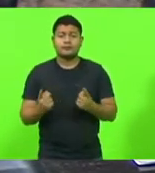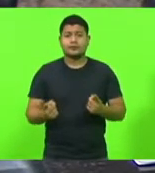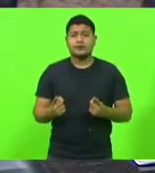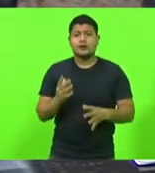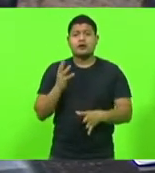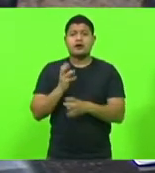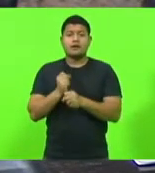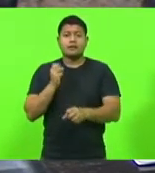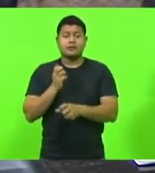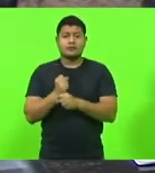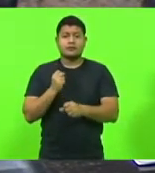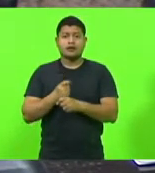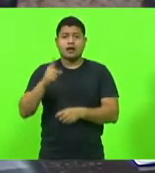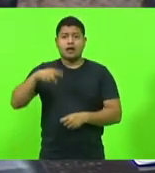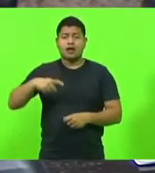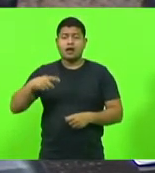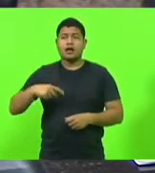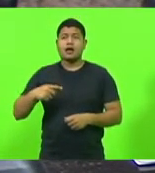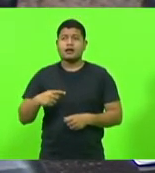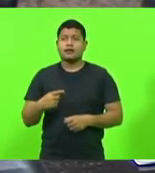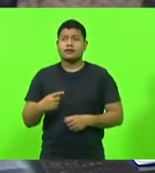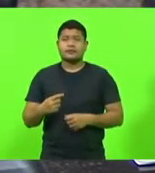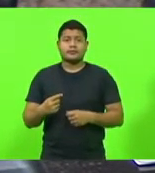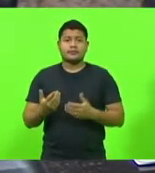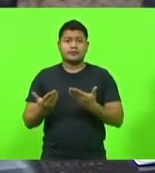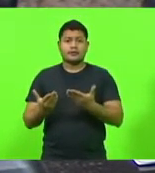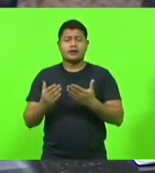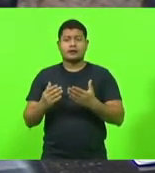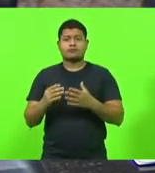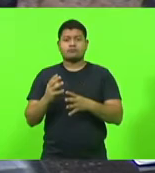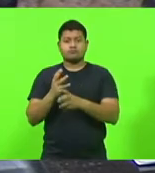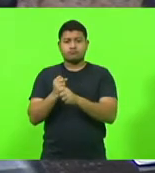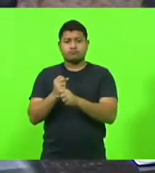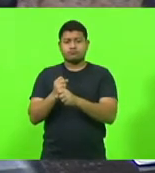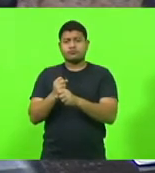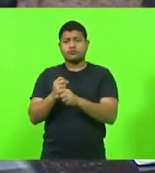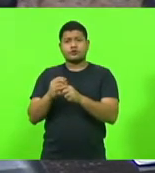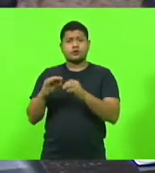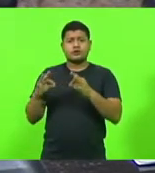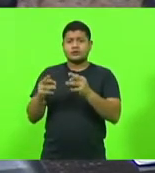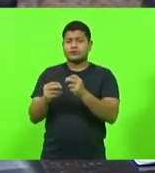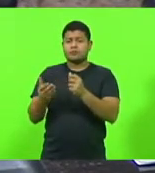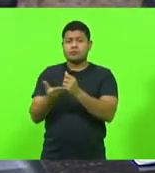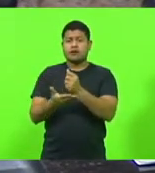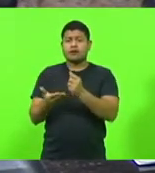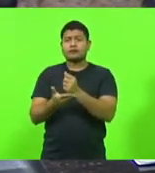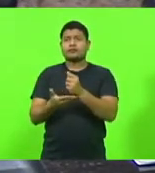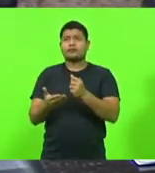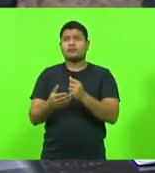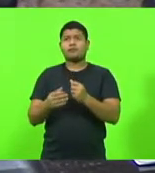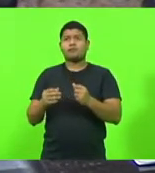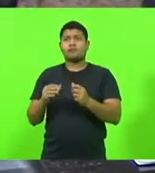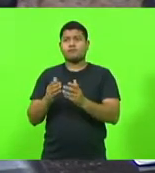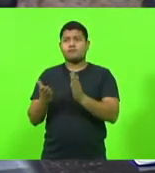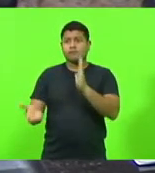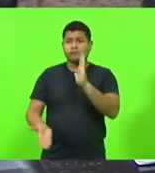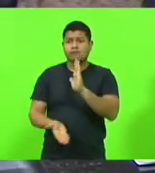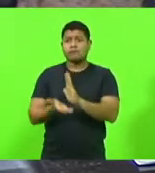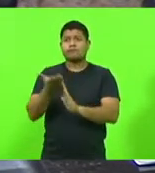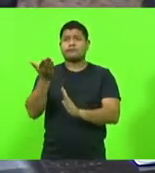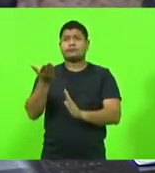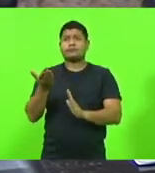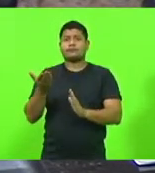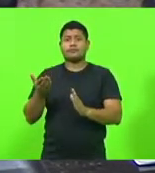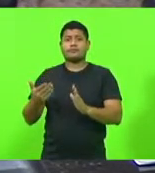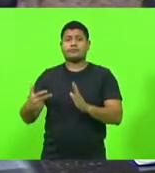ele é feito em cima de todos os fatores que fazem o preço da gasolina, inclusive dos